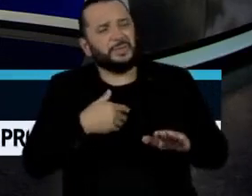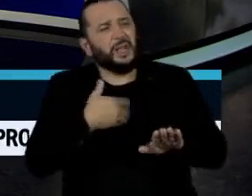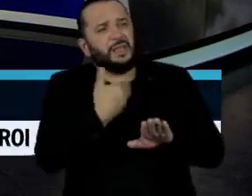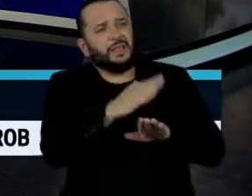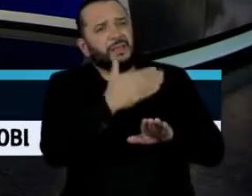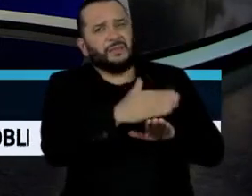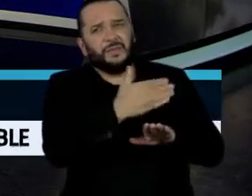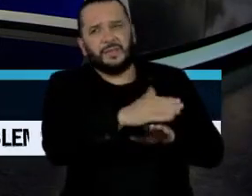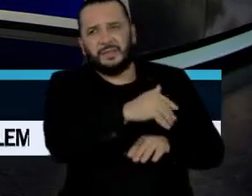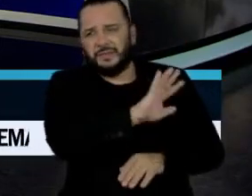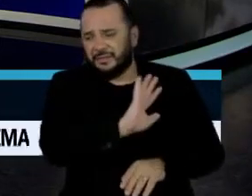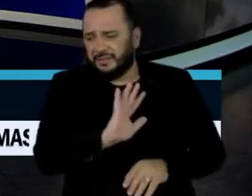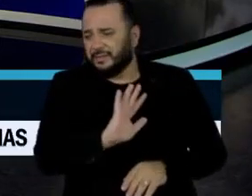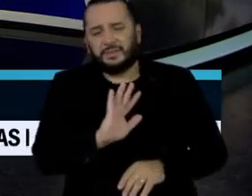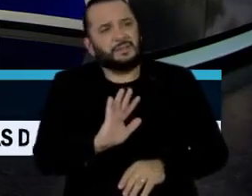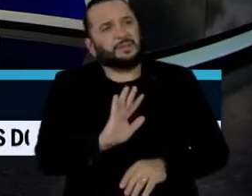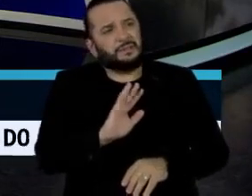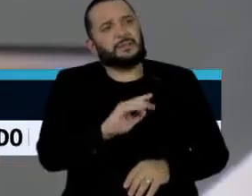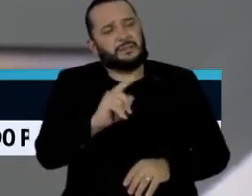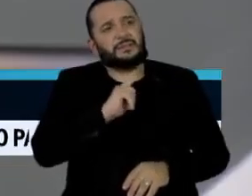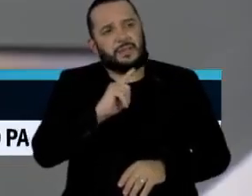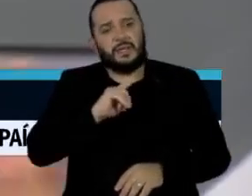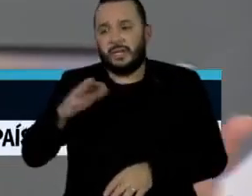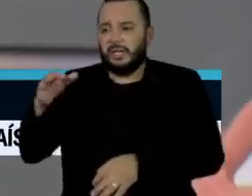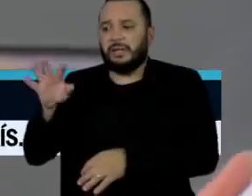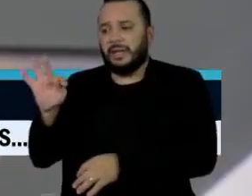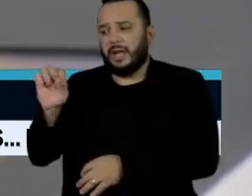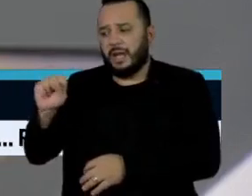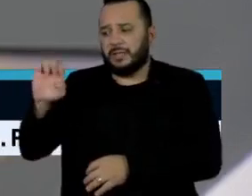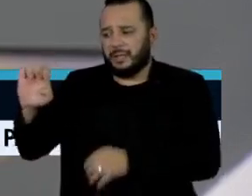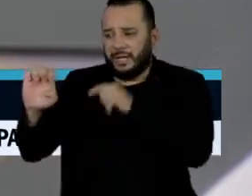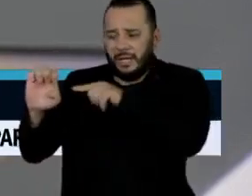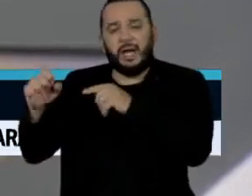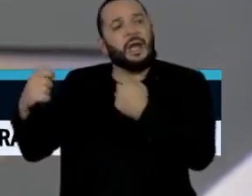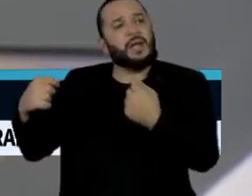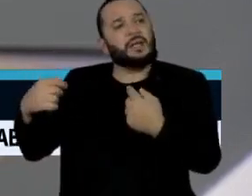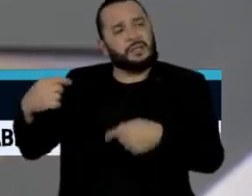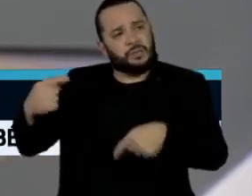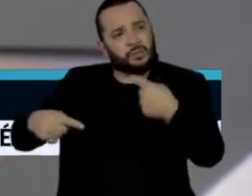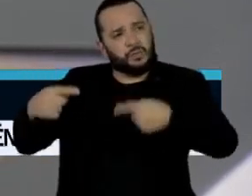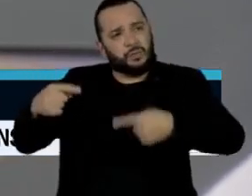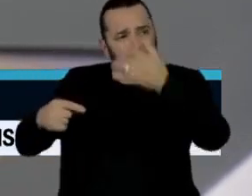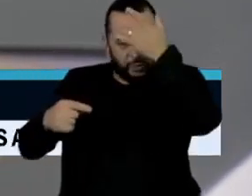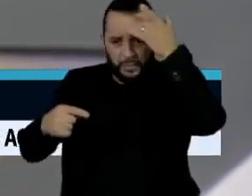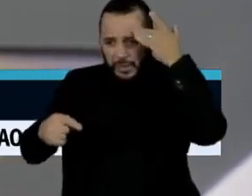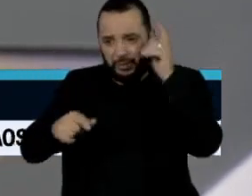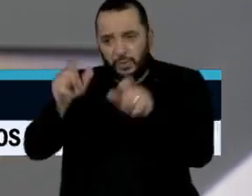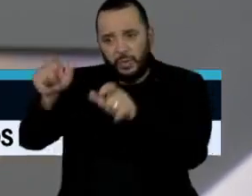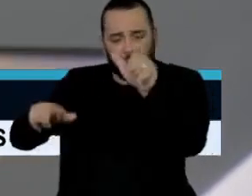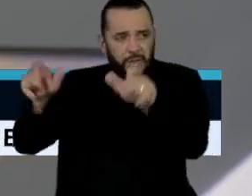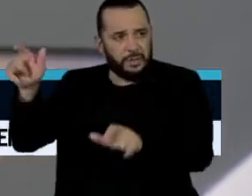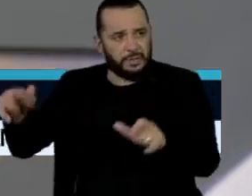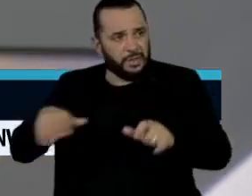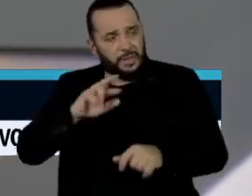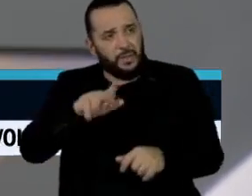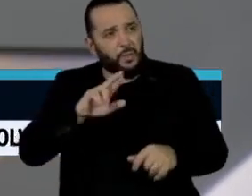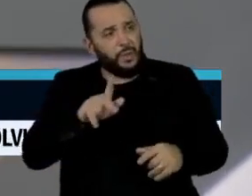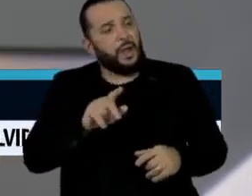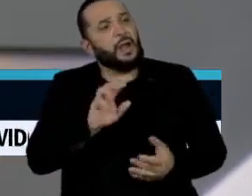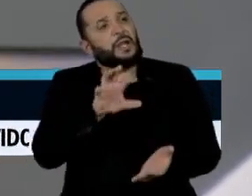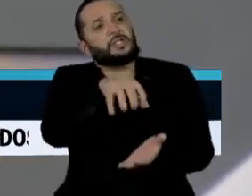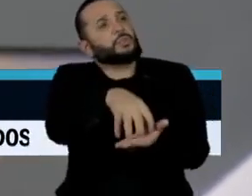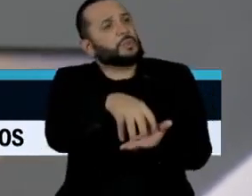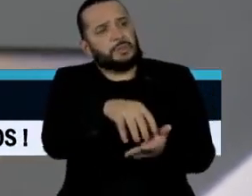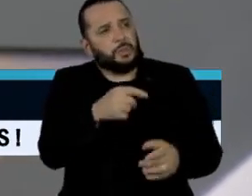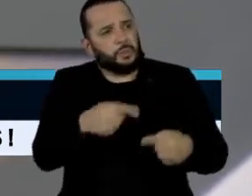receptáculo é a justiça especificamente a justiça eleitoral e ela discutir com pessoas e por fim essa questão e do